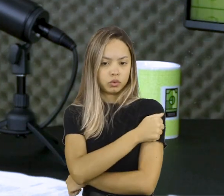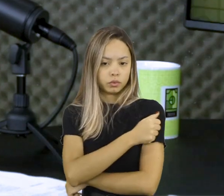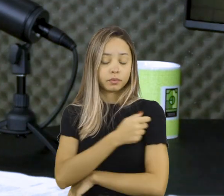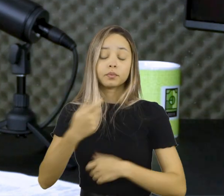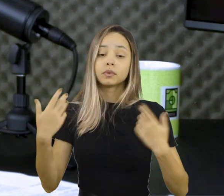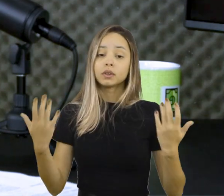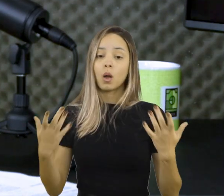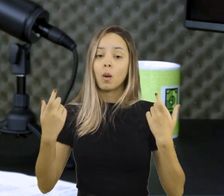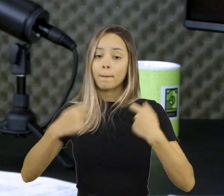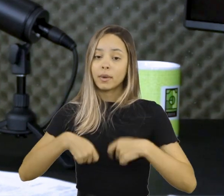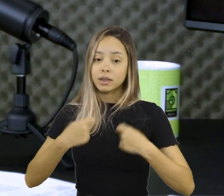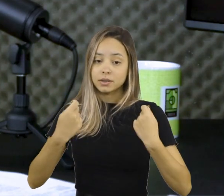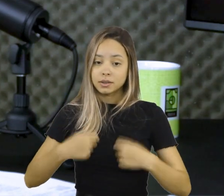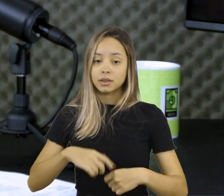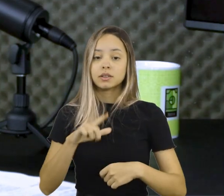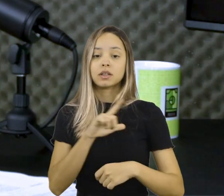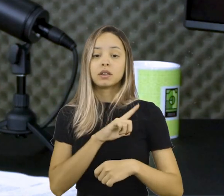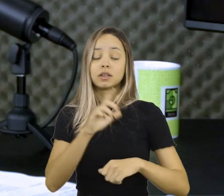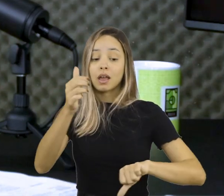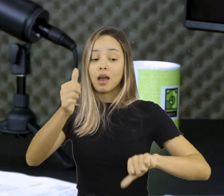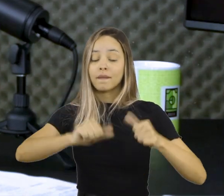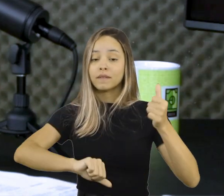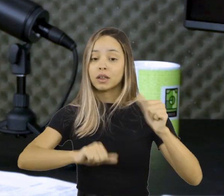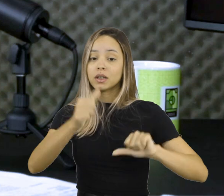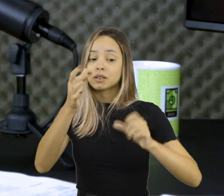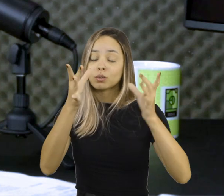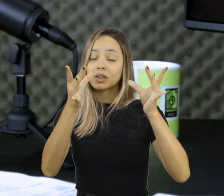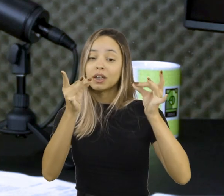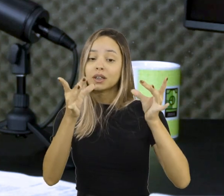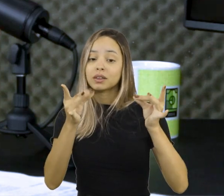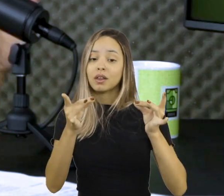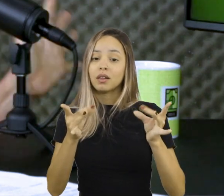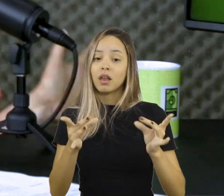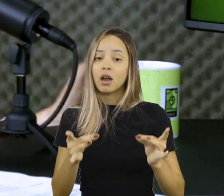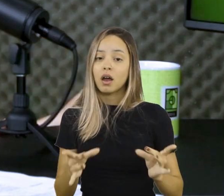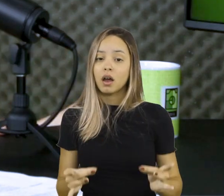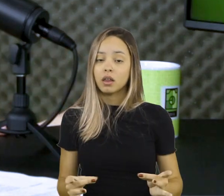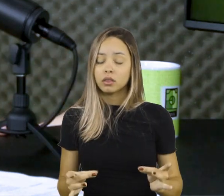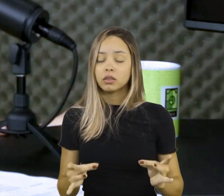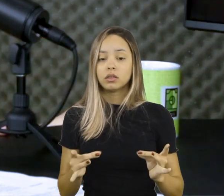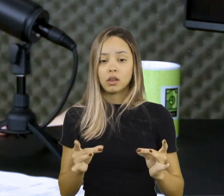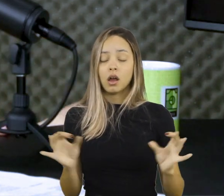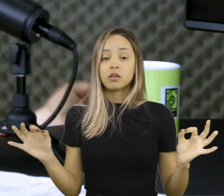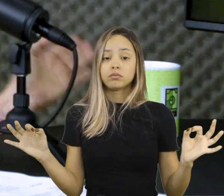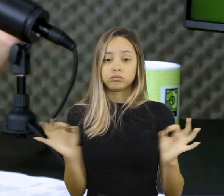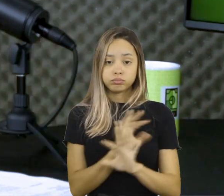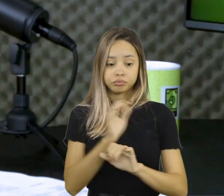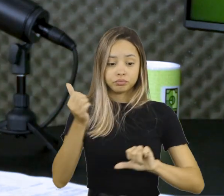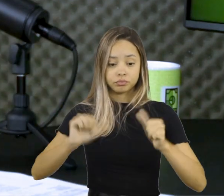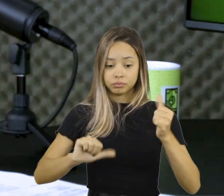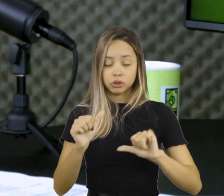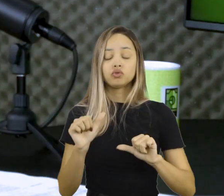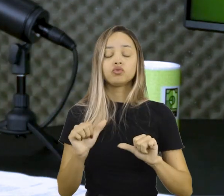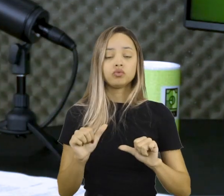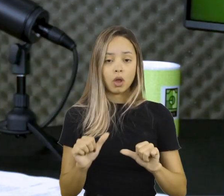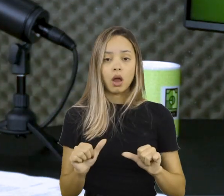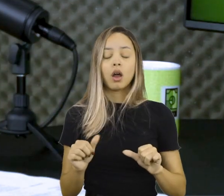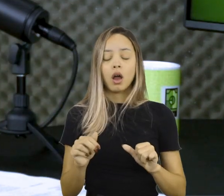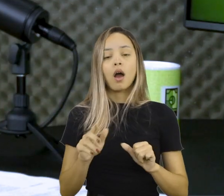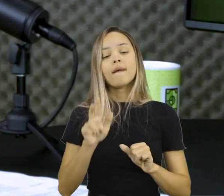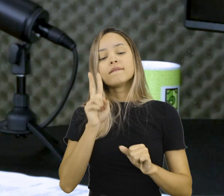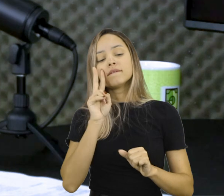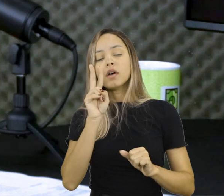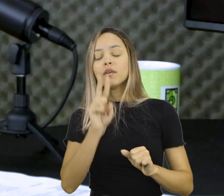primeiro se faz essa avaliação detalhada depois que se fez essa avaliação aí a gente vai ver